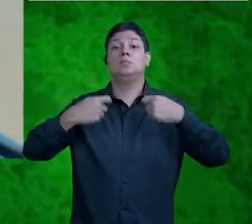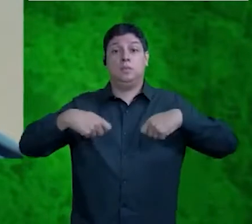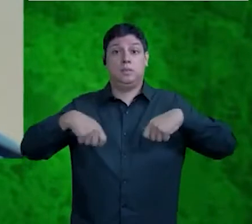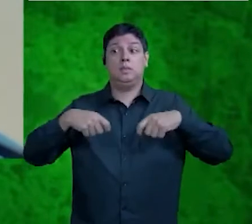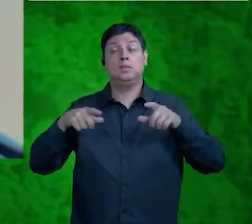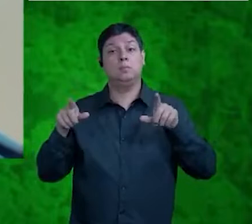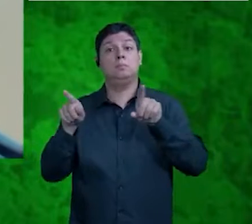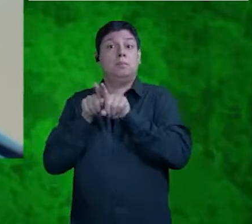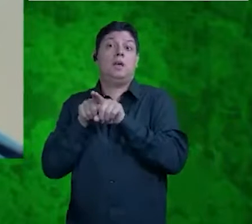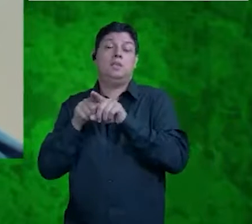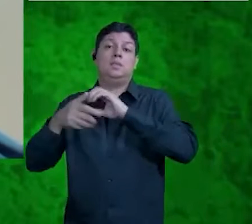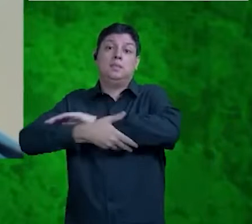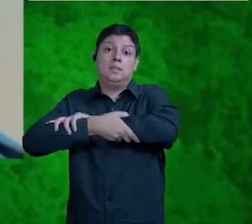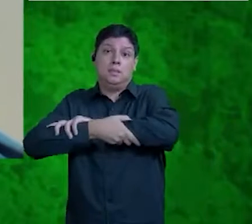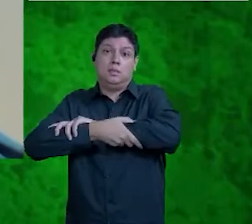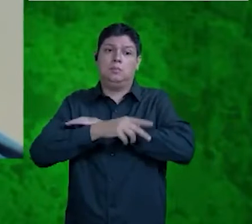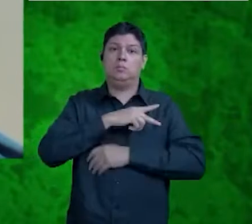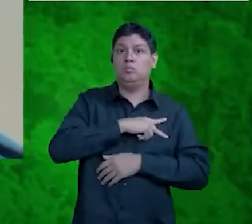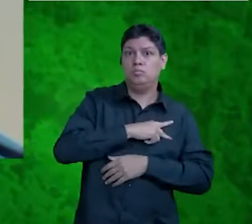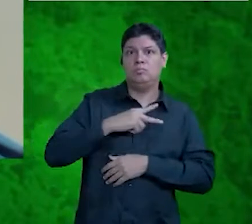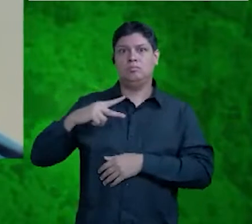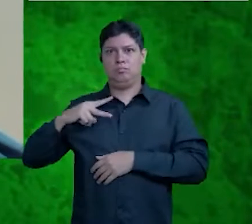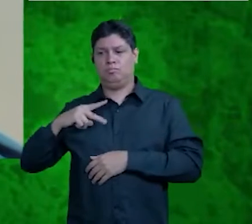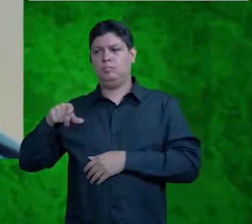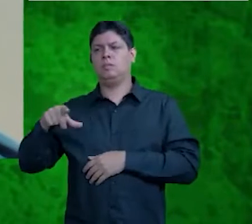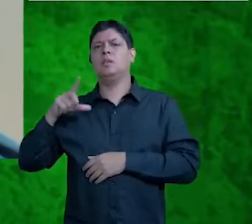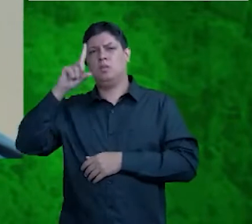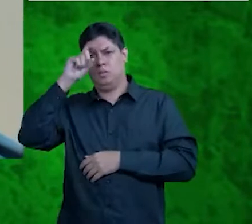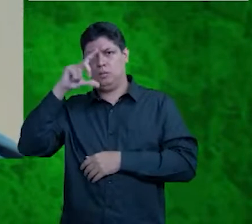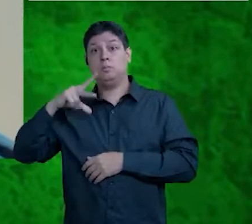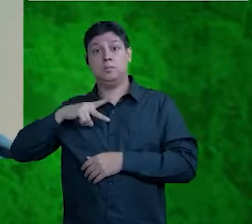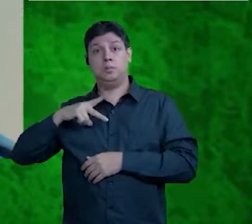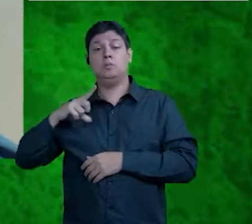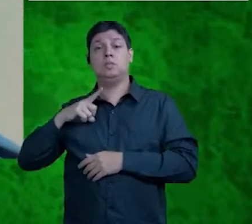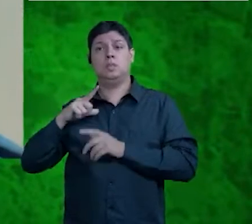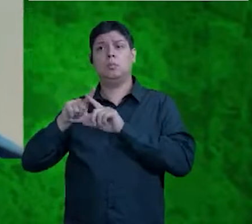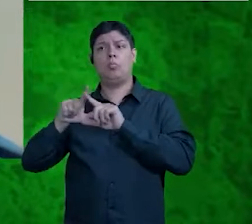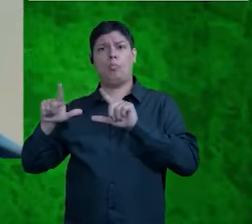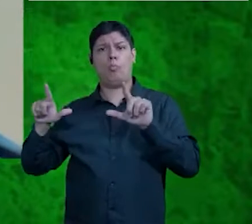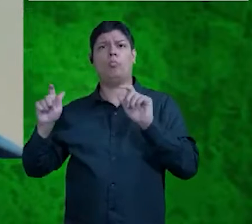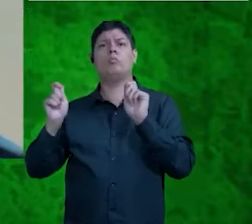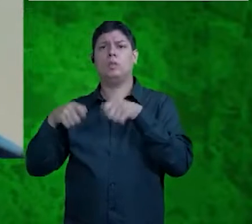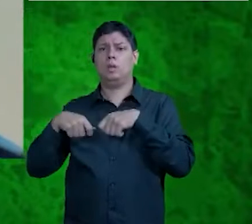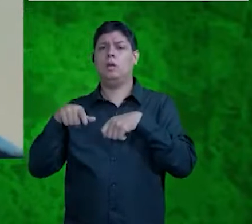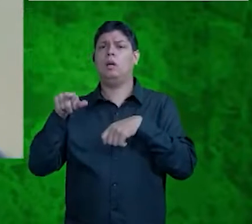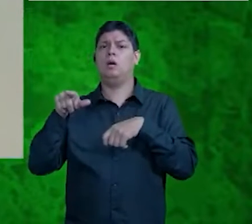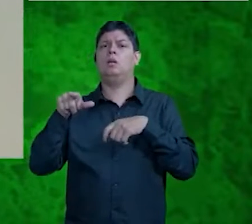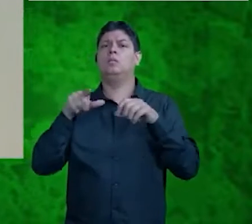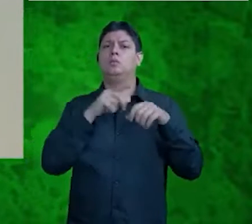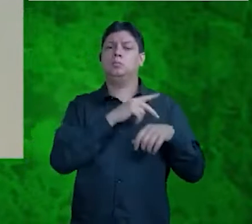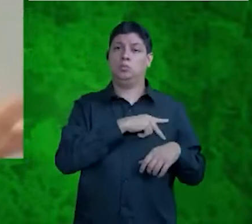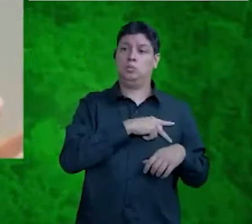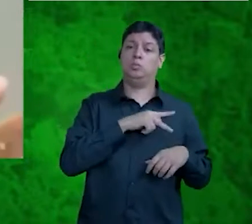parte ociosa que pode ser complementada pelo poder público. Então, nós estamos